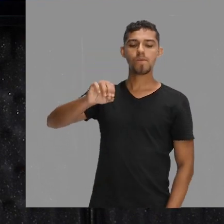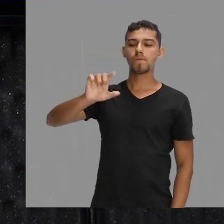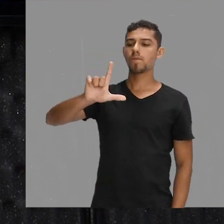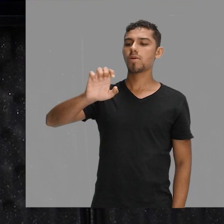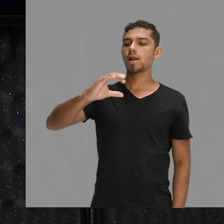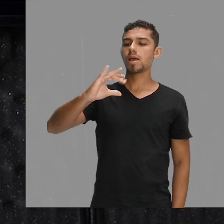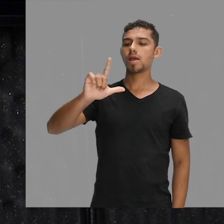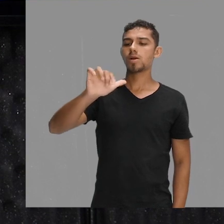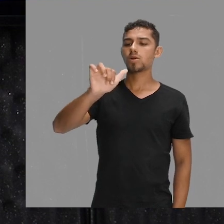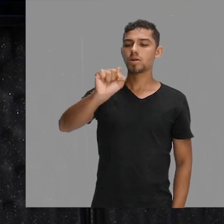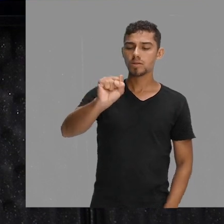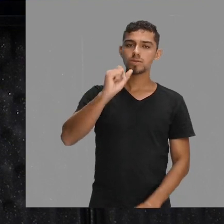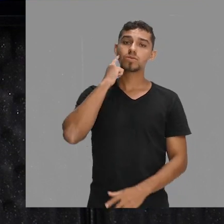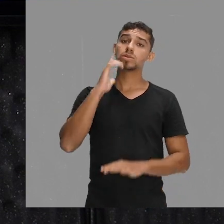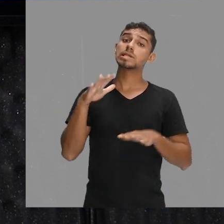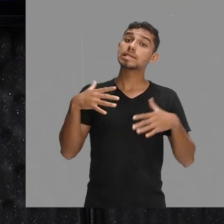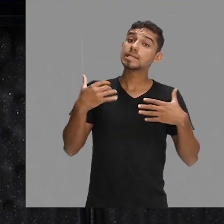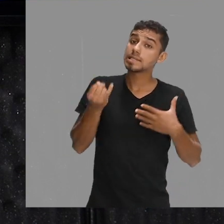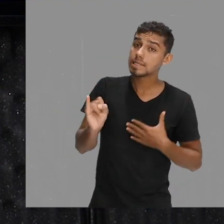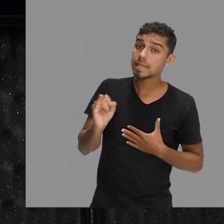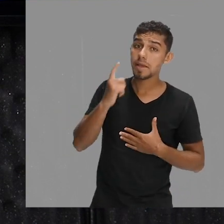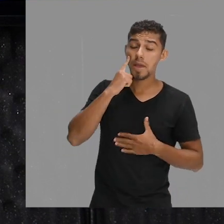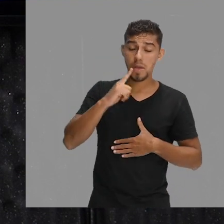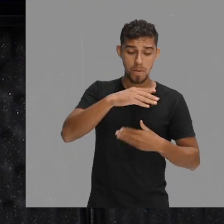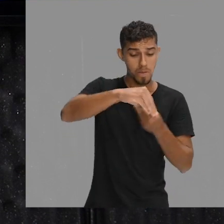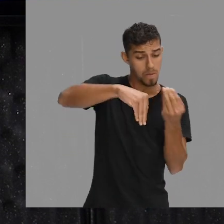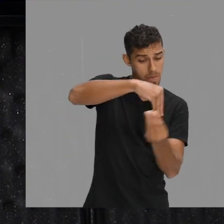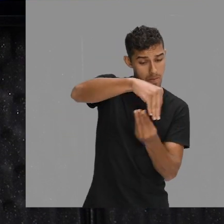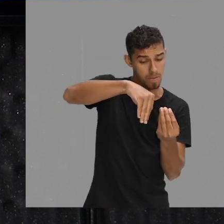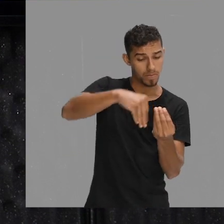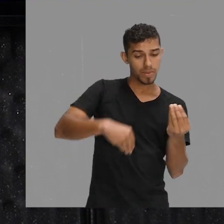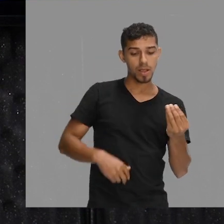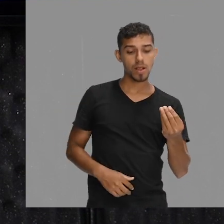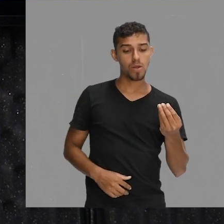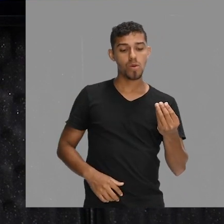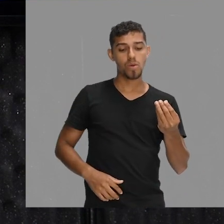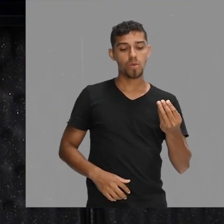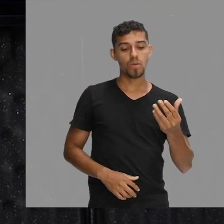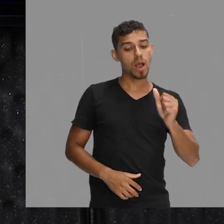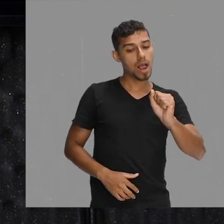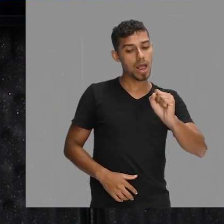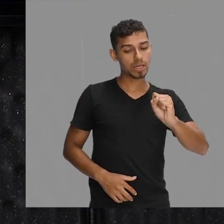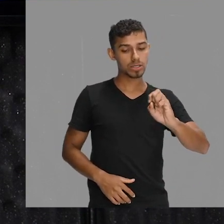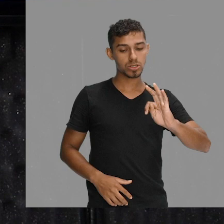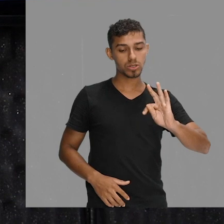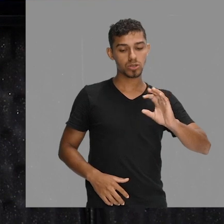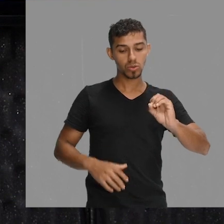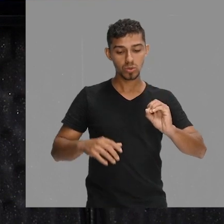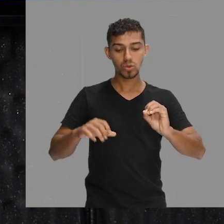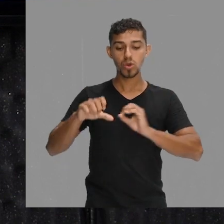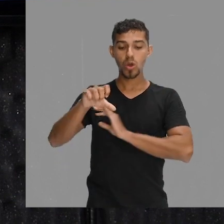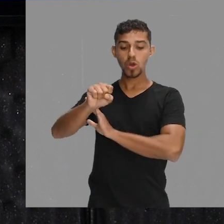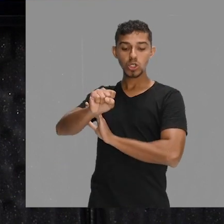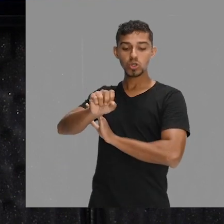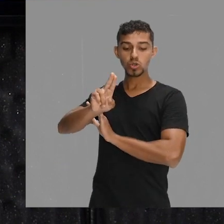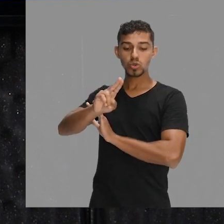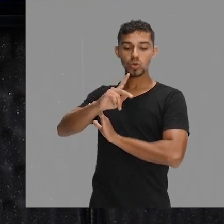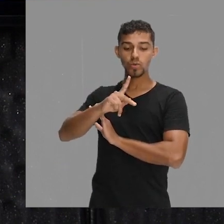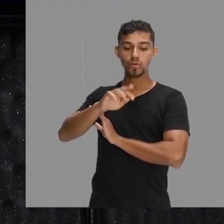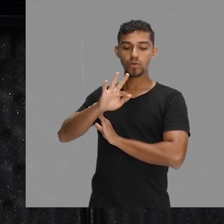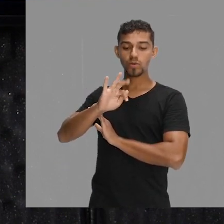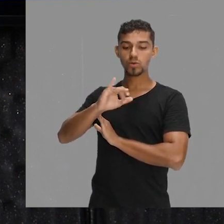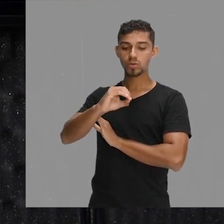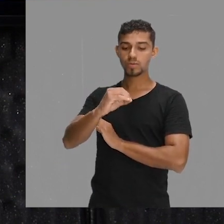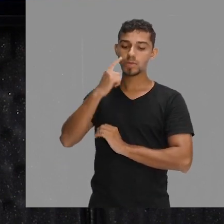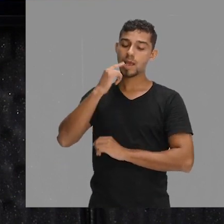atenção. Se eu dissolvo o ácido sulfúrico, então, o ácido, na presença da